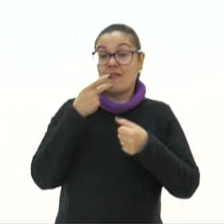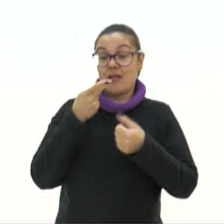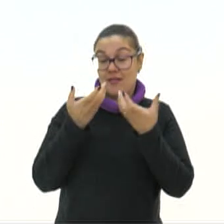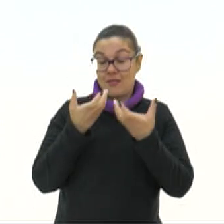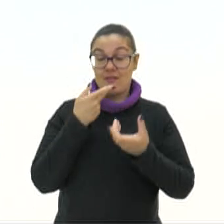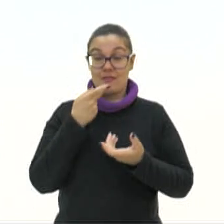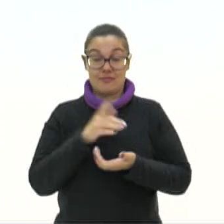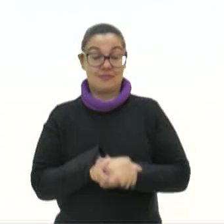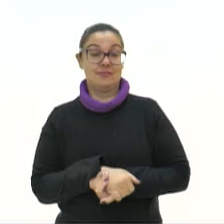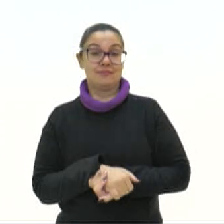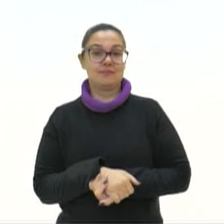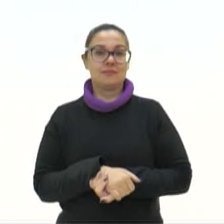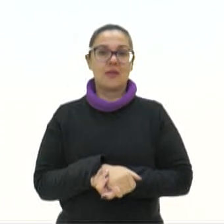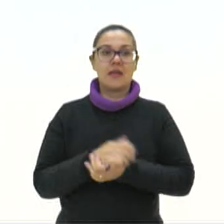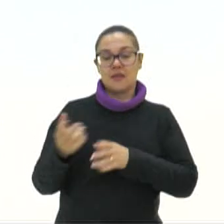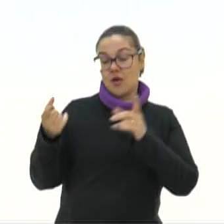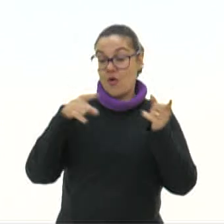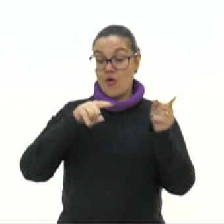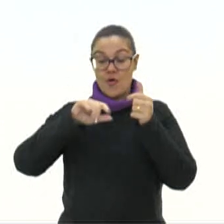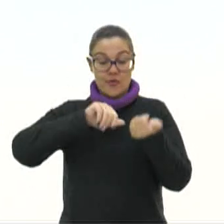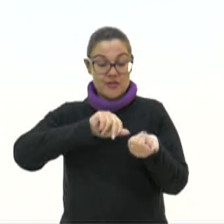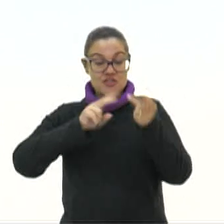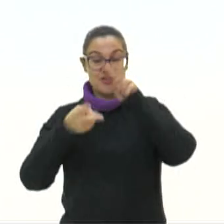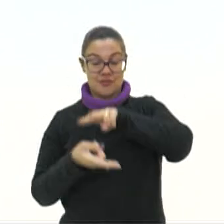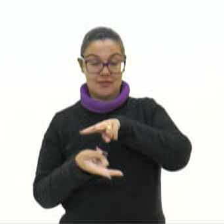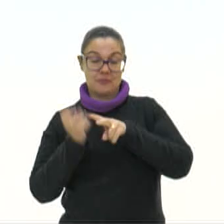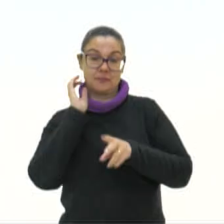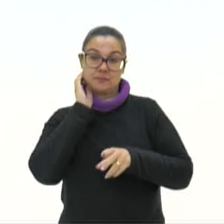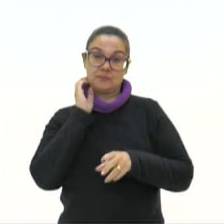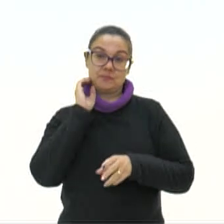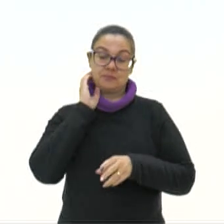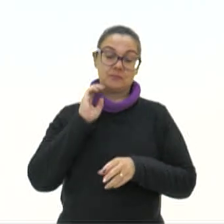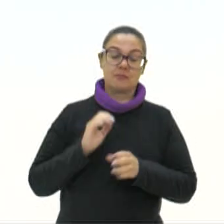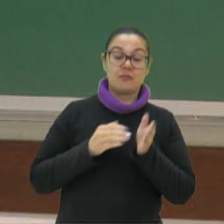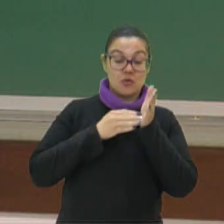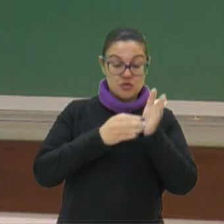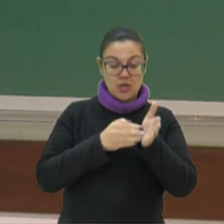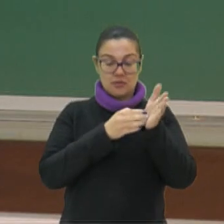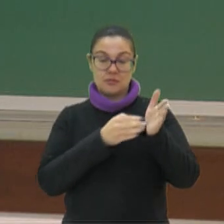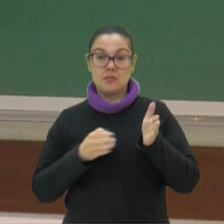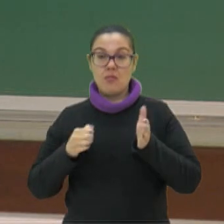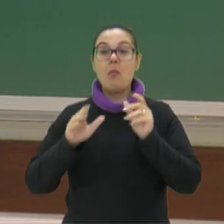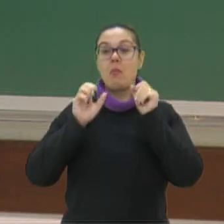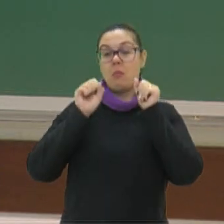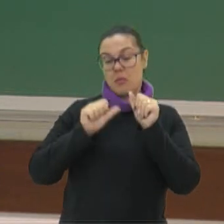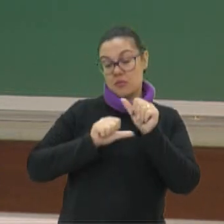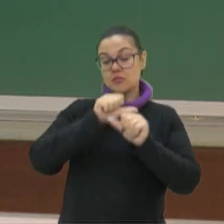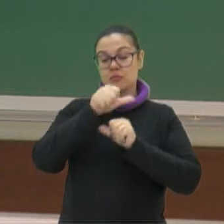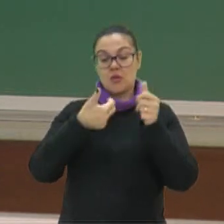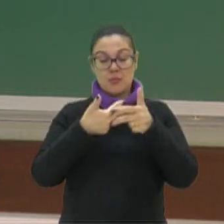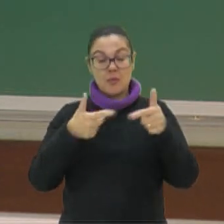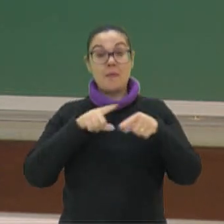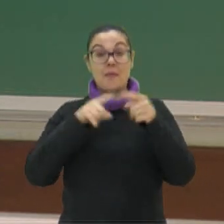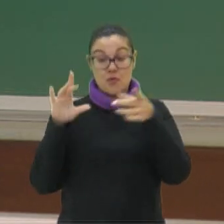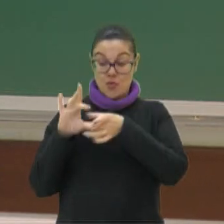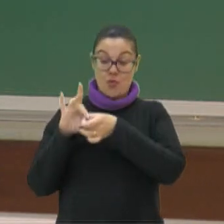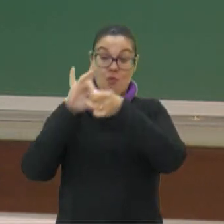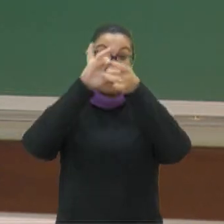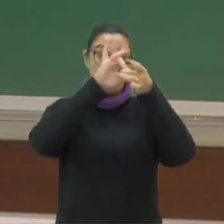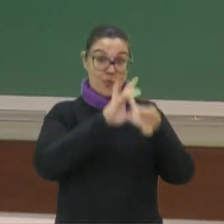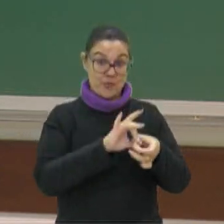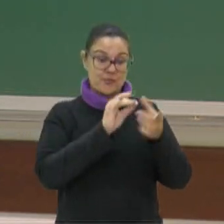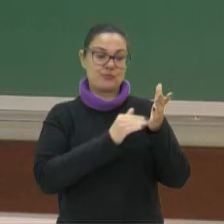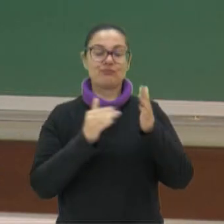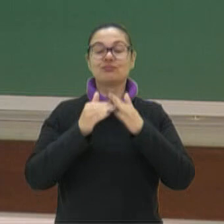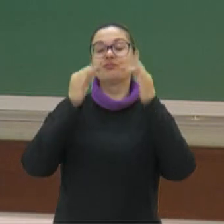queria falar. Pessoal, na transcrição, na mudança do discurso direto para indireto, pode haver pequenas mudanças, mas o contexto, no